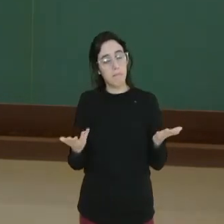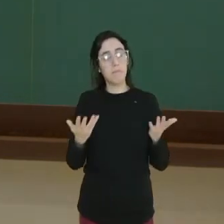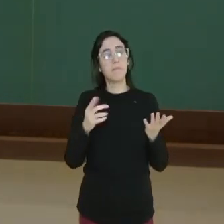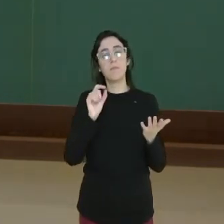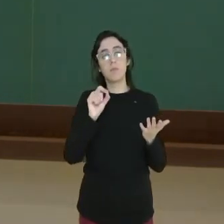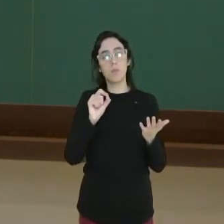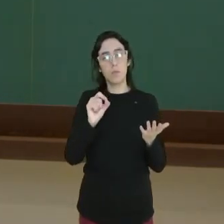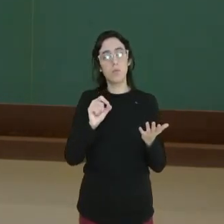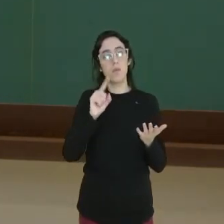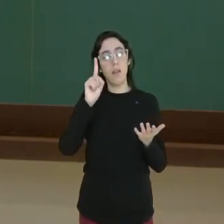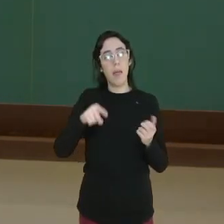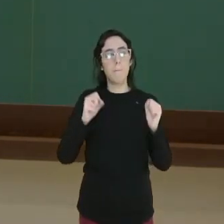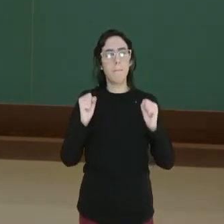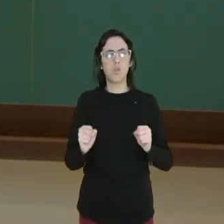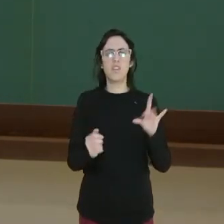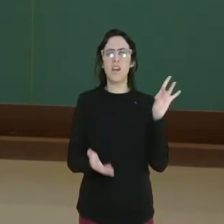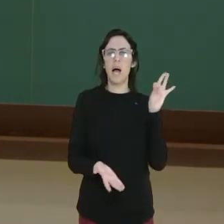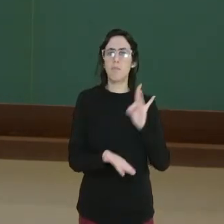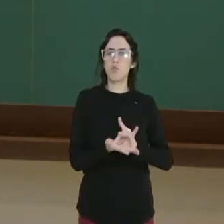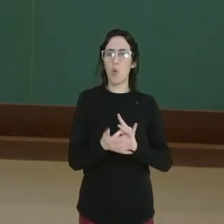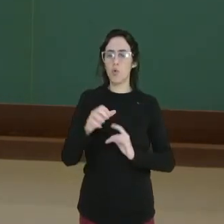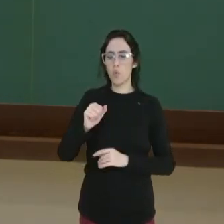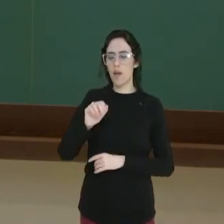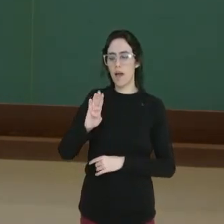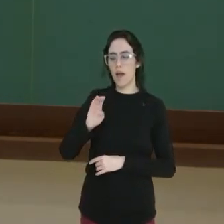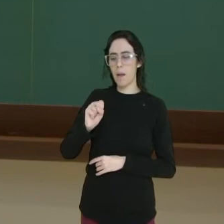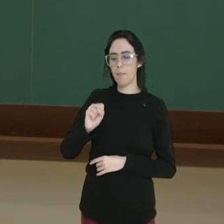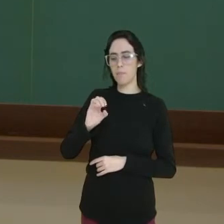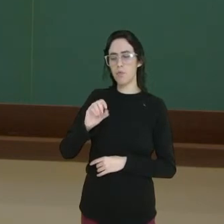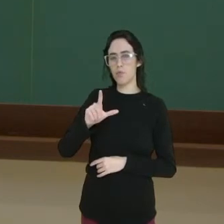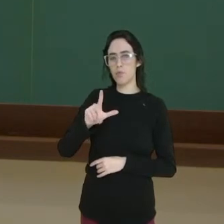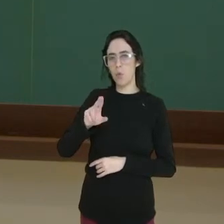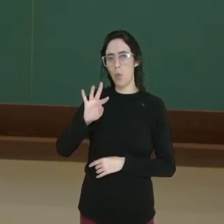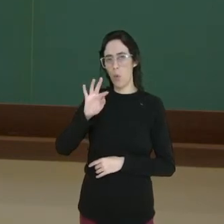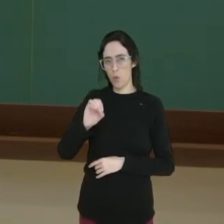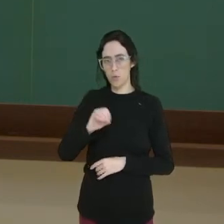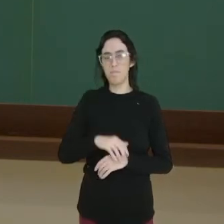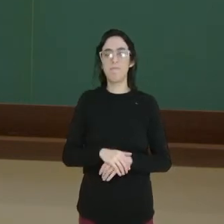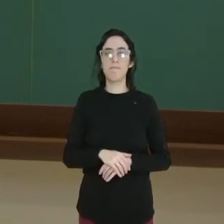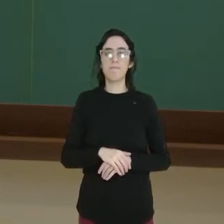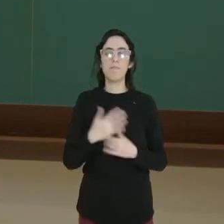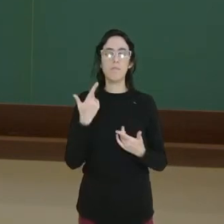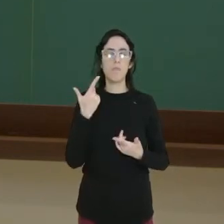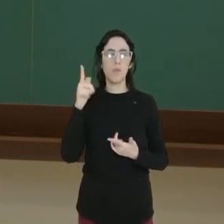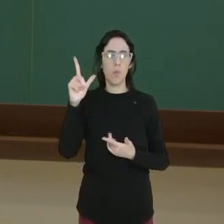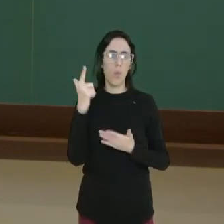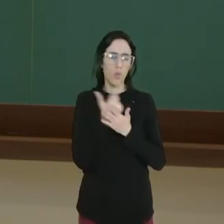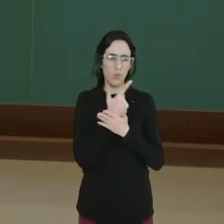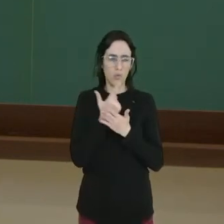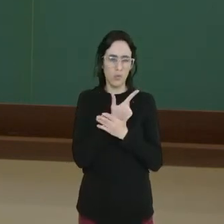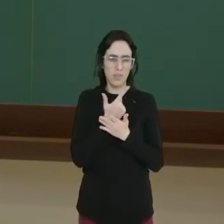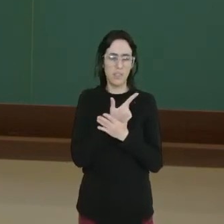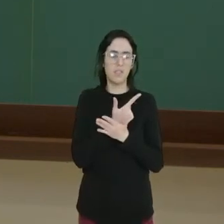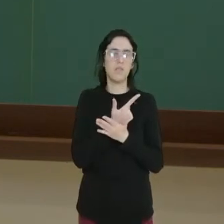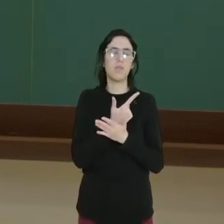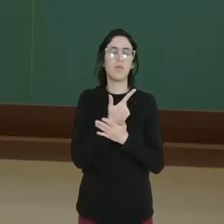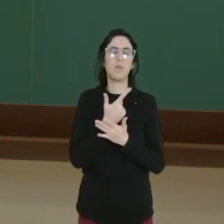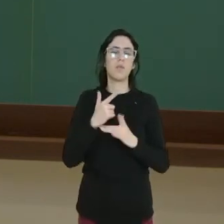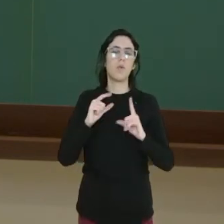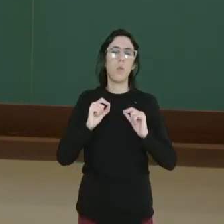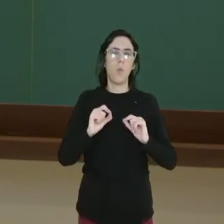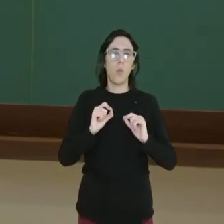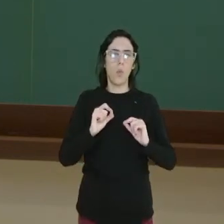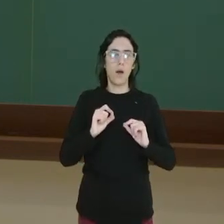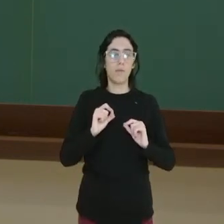poder absoluto. Posteriormente, lá nos comentários sobre a primeira década de Tito Livio, ele